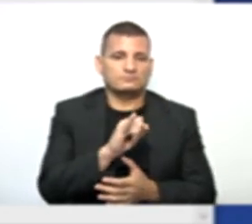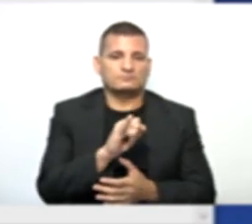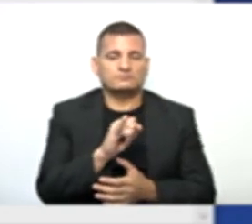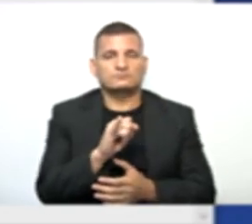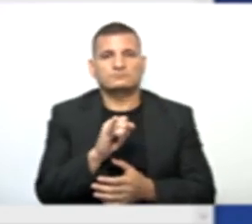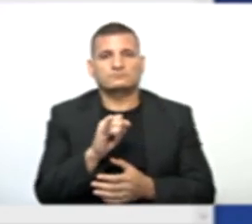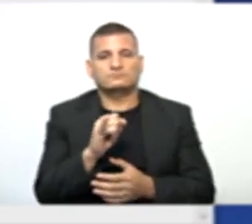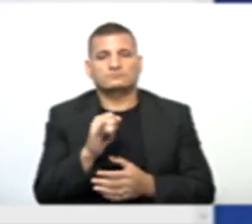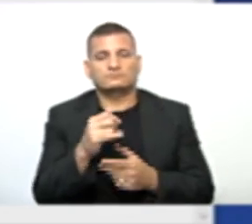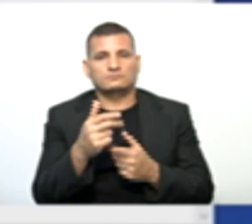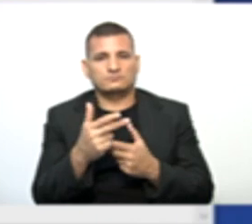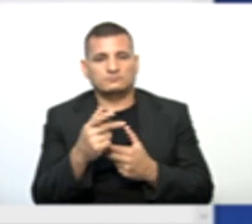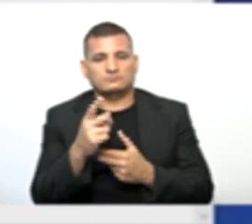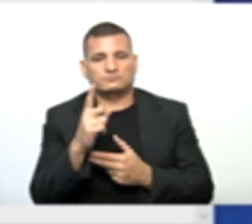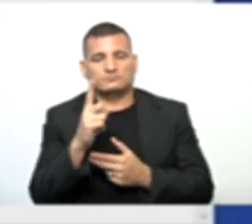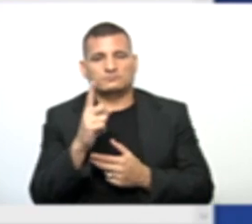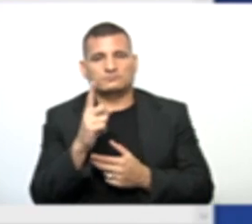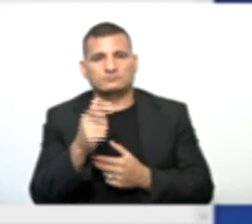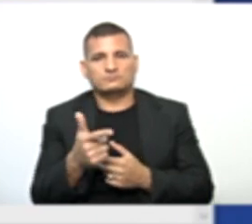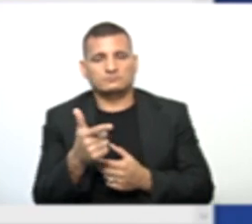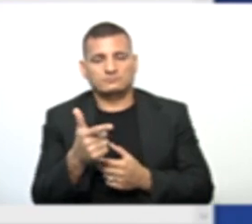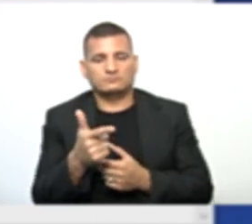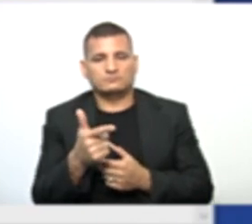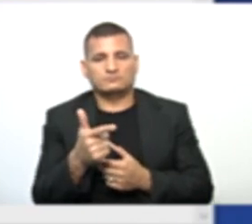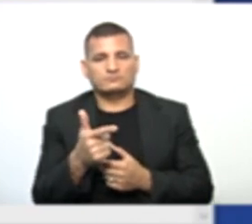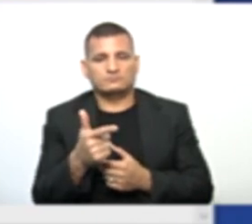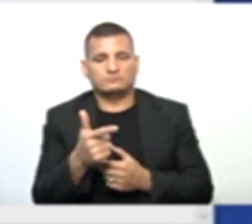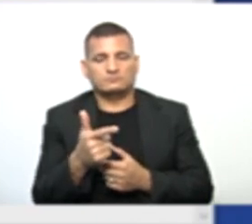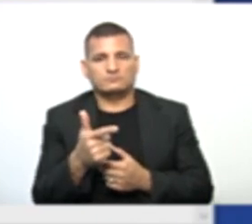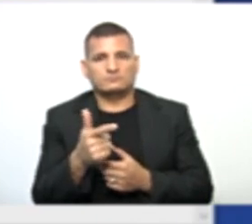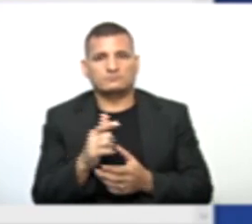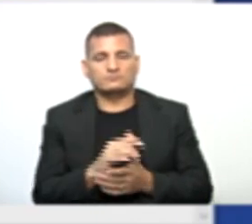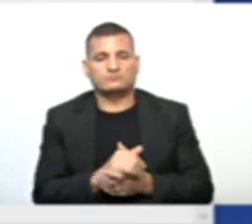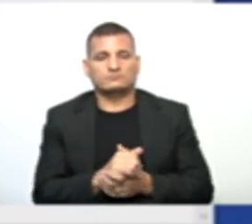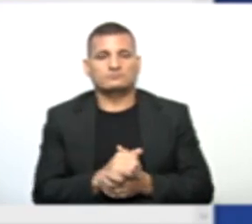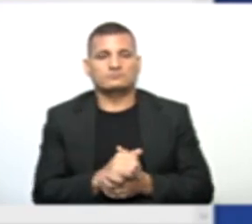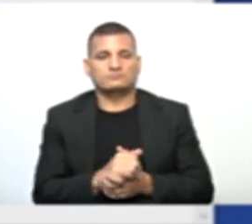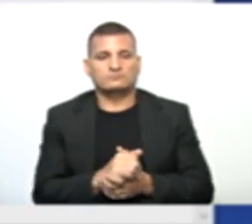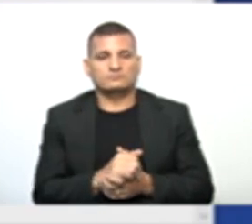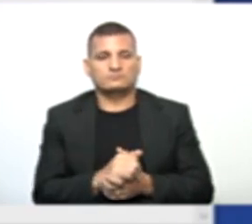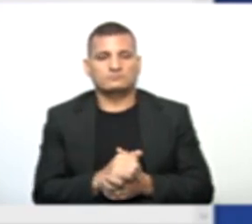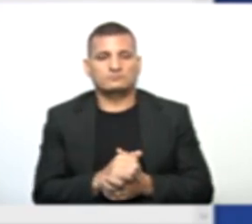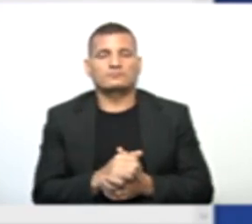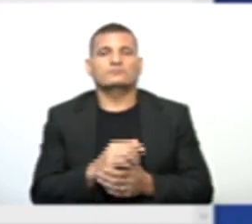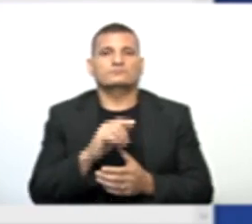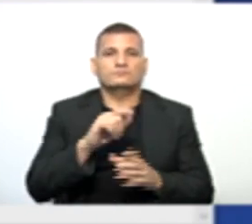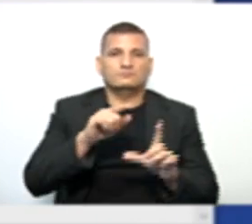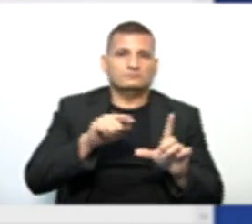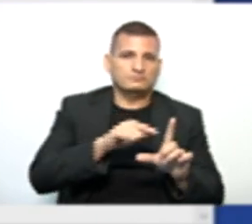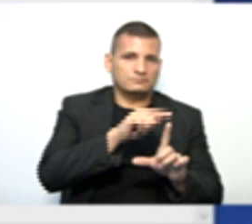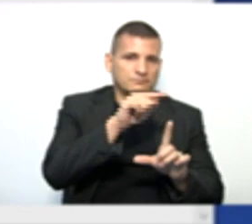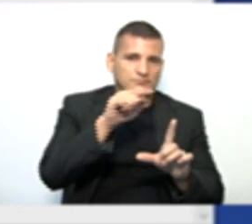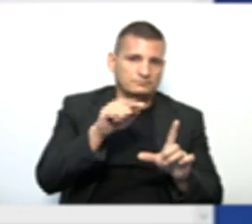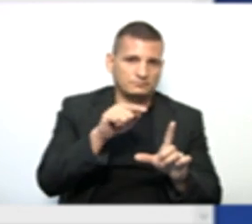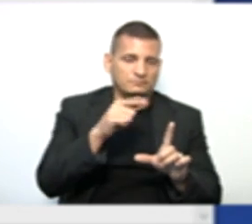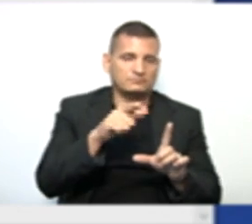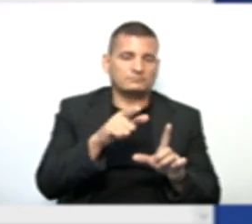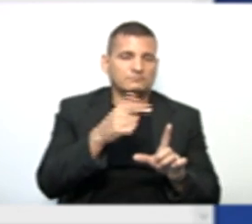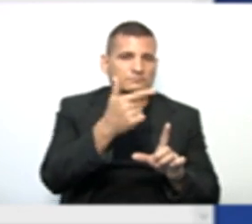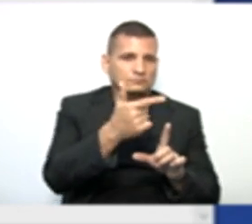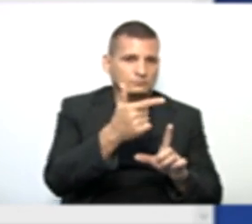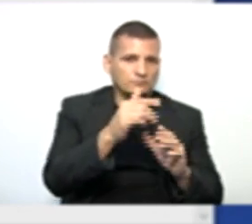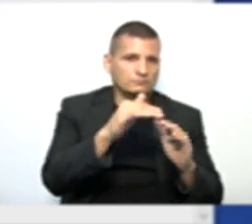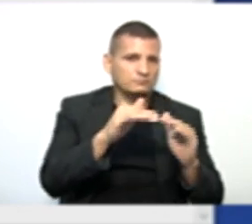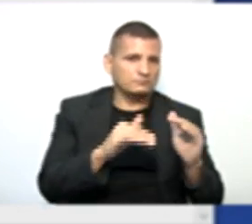i mais 1. O i tinha 1, agora vai ficar 2. 2 é menor, ele volta aqui em cima e pergunta, 2 é menor ou igual que